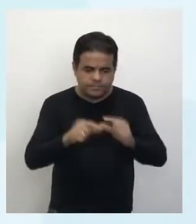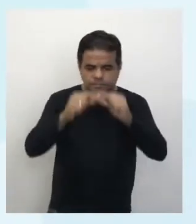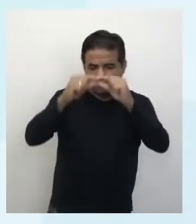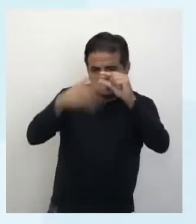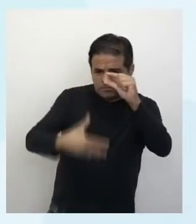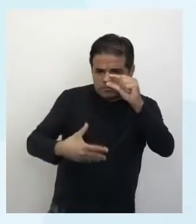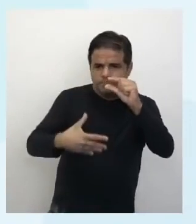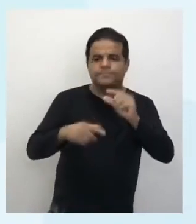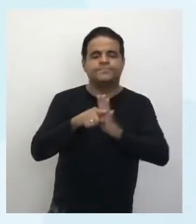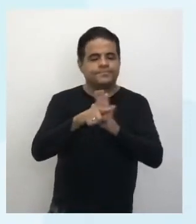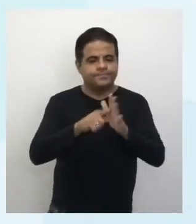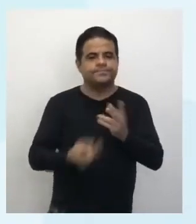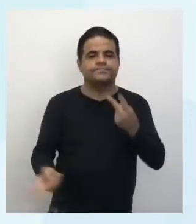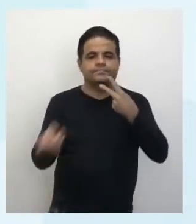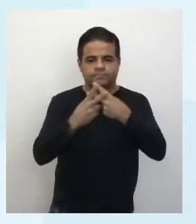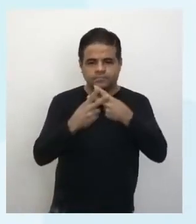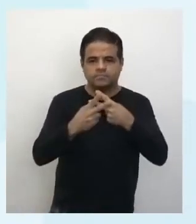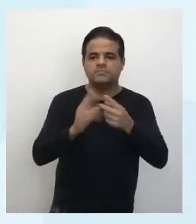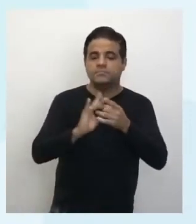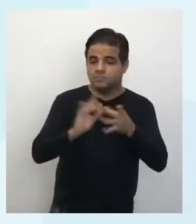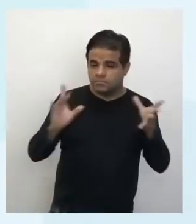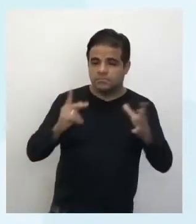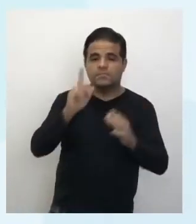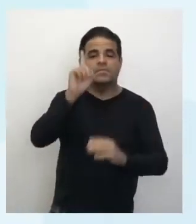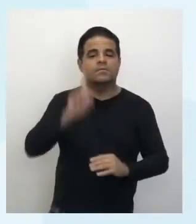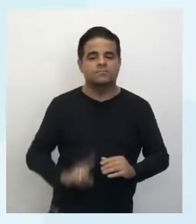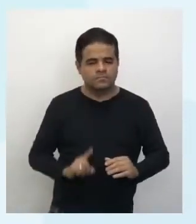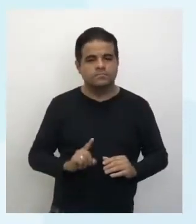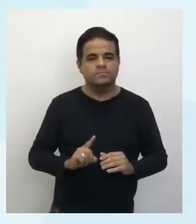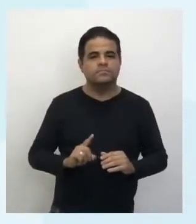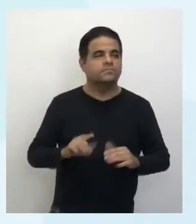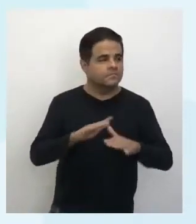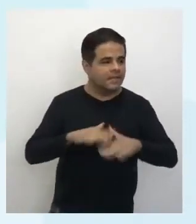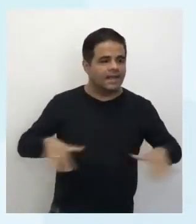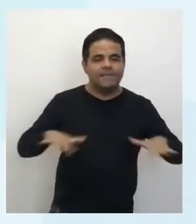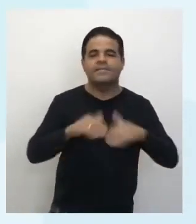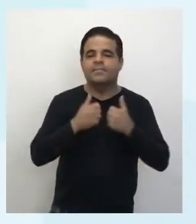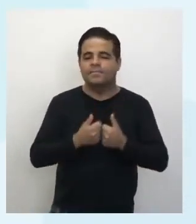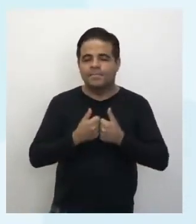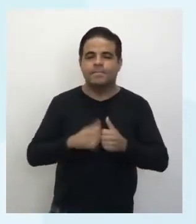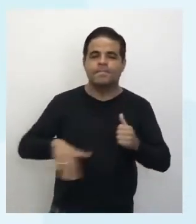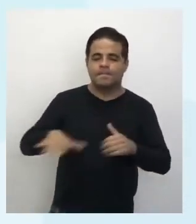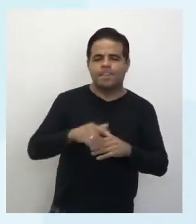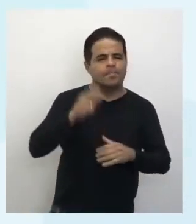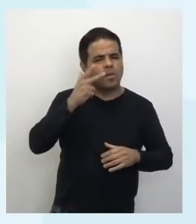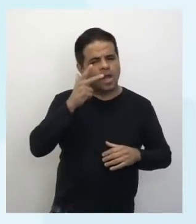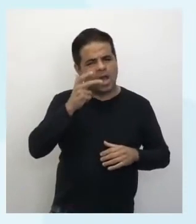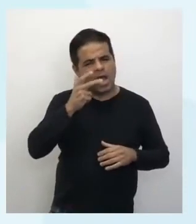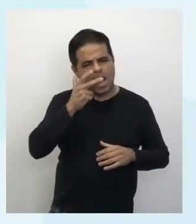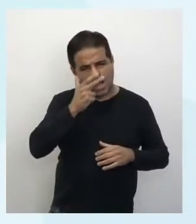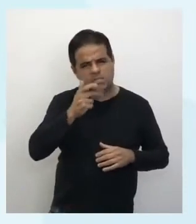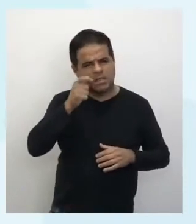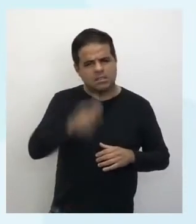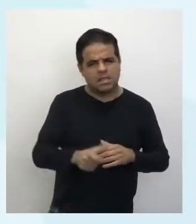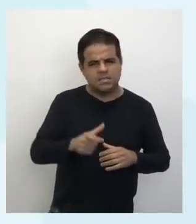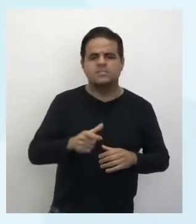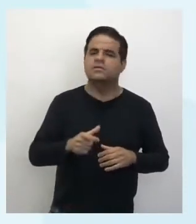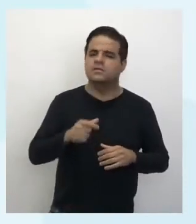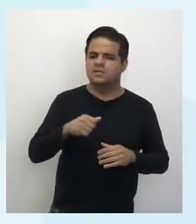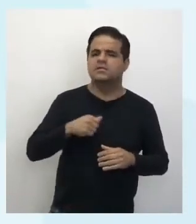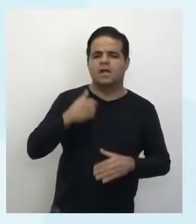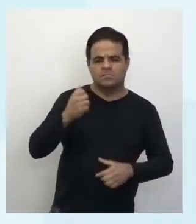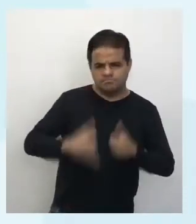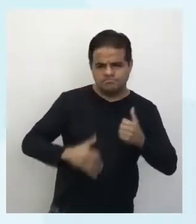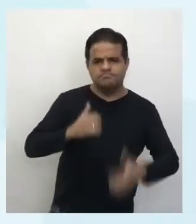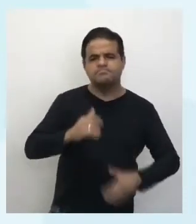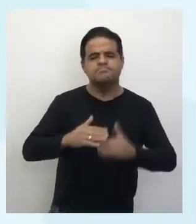Google, pesquisem e tal. hashtag Picasso libera seus direitos. É verdade, libera, né? Deixa... O que eu achei interessante, além do que vai estar no vídeo que